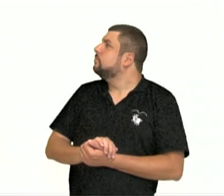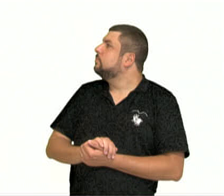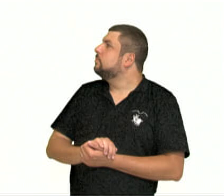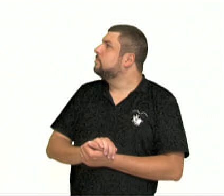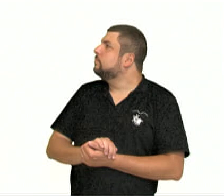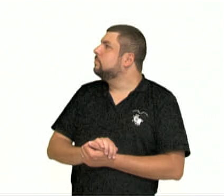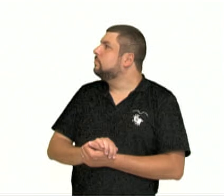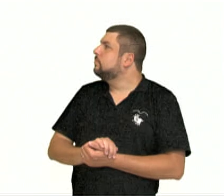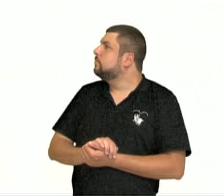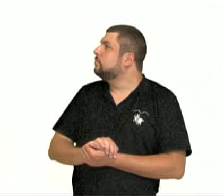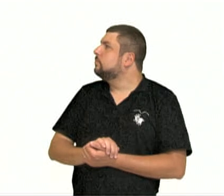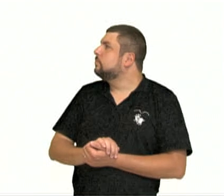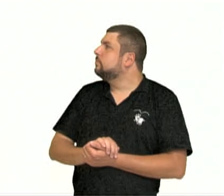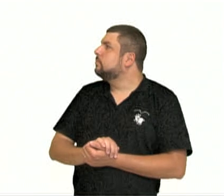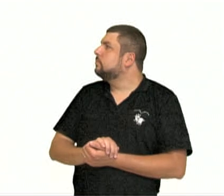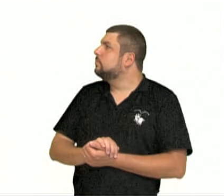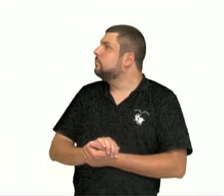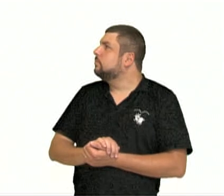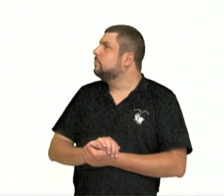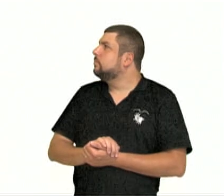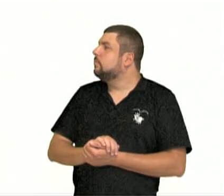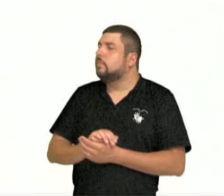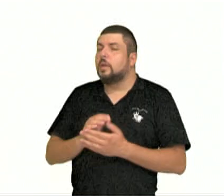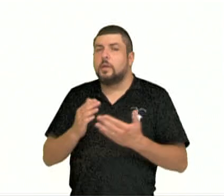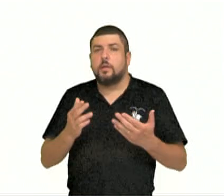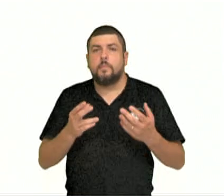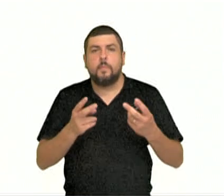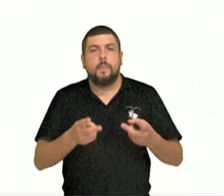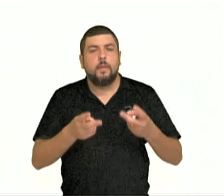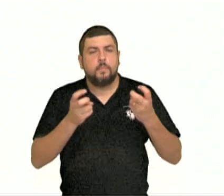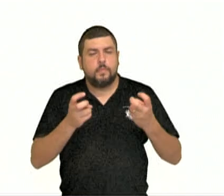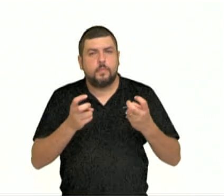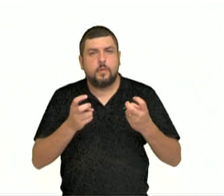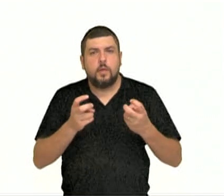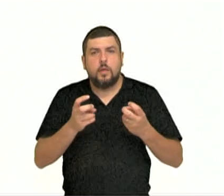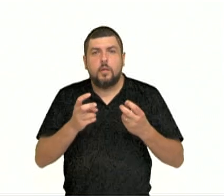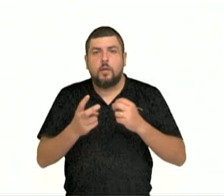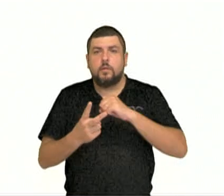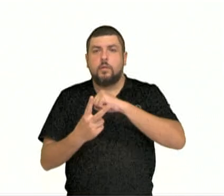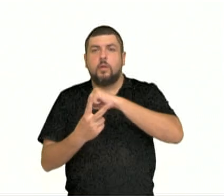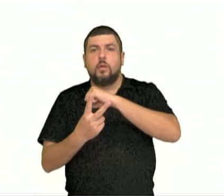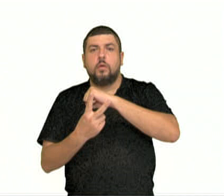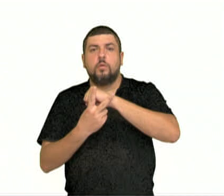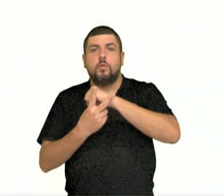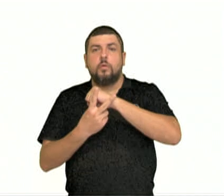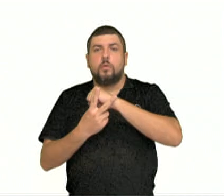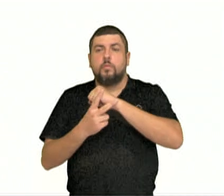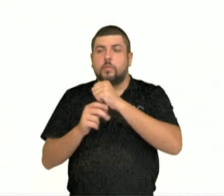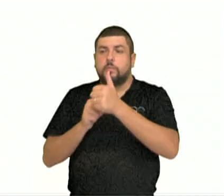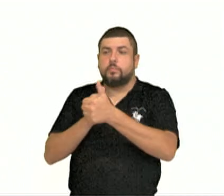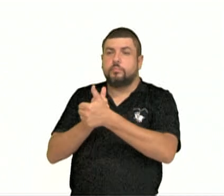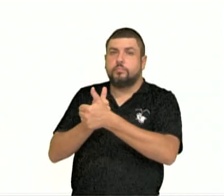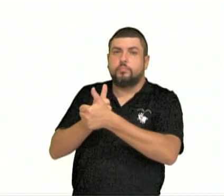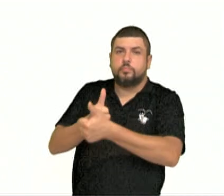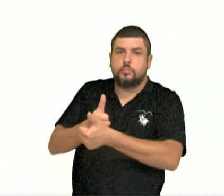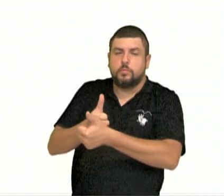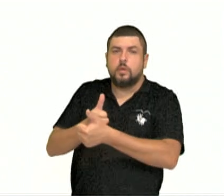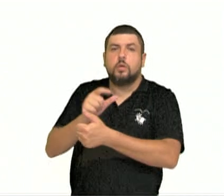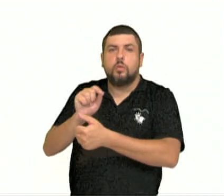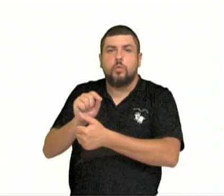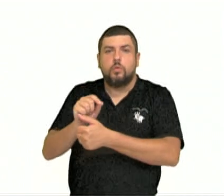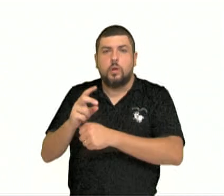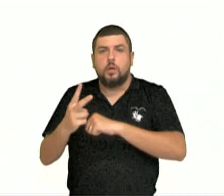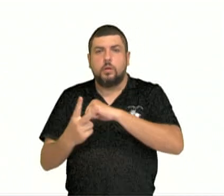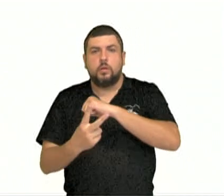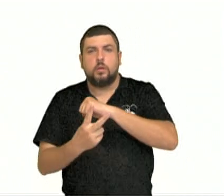estas recomendações. Então vejam, o verbo seguir, ele está aqui, ó, no presente do subjuntivo, que é